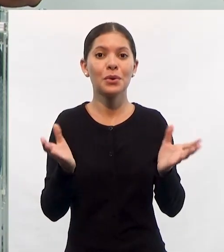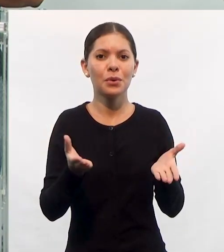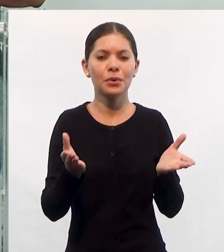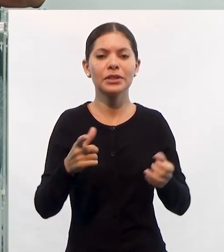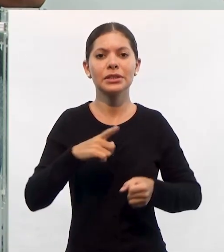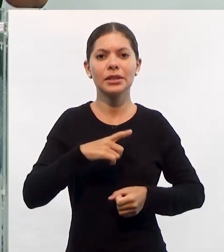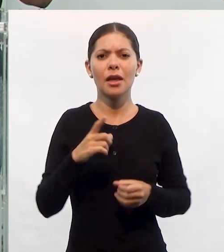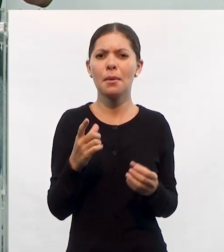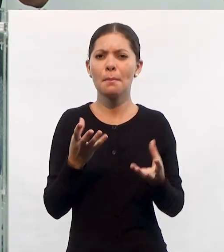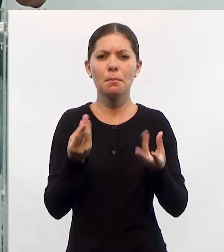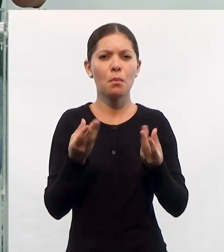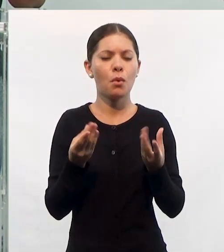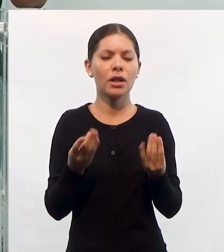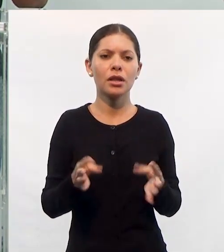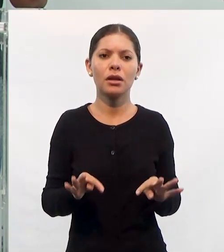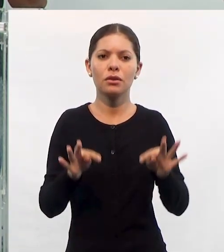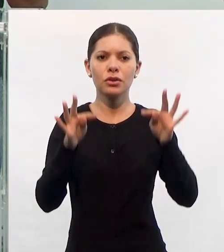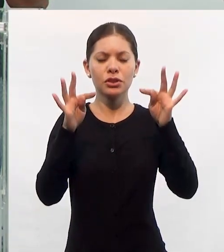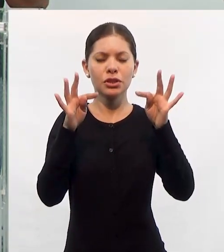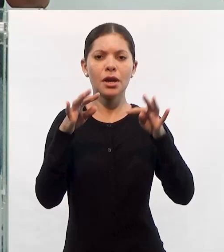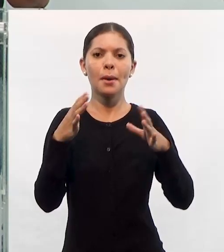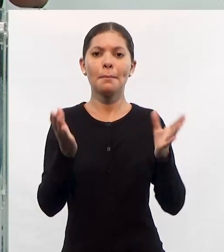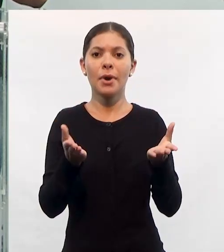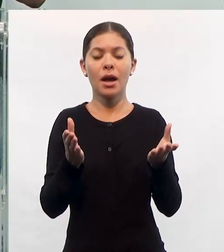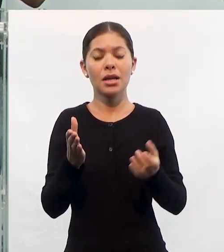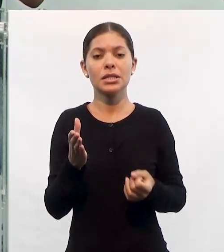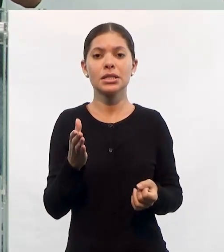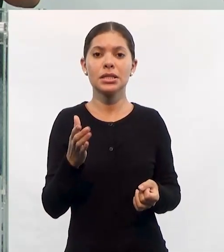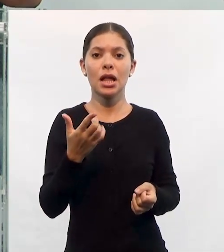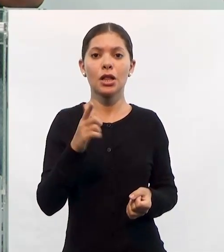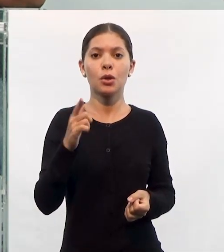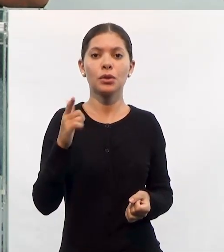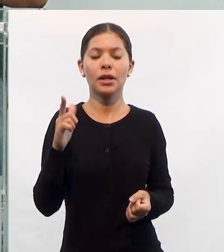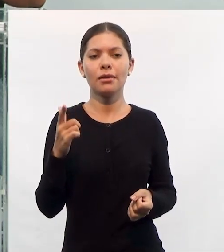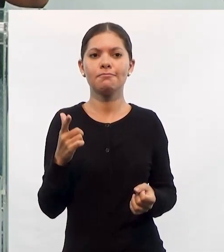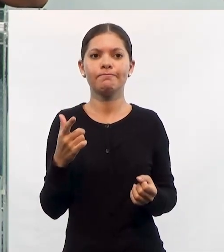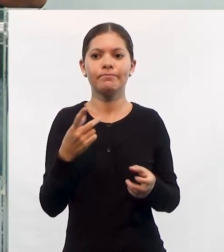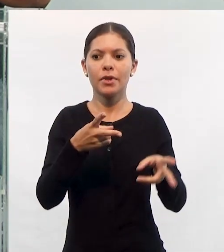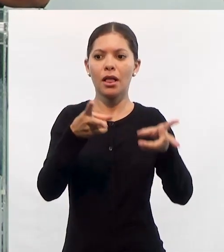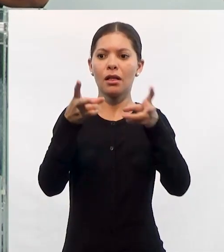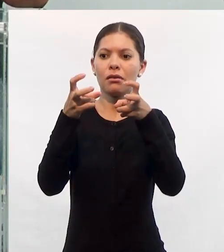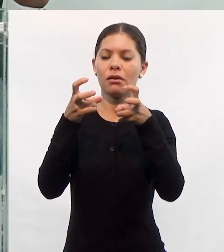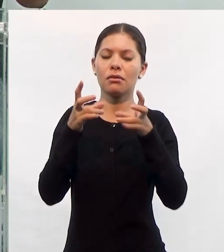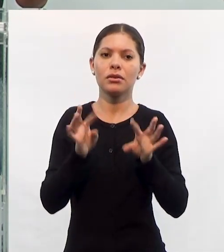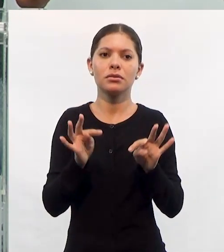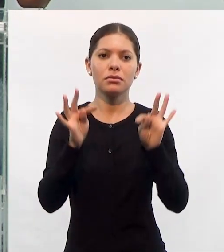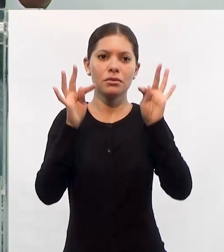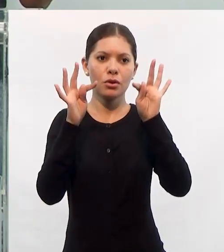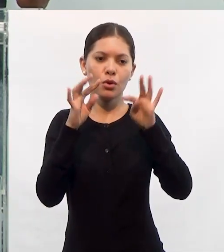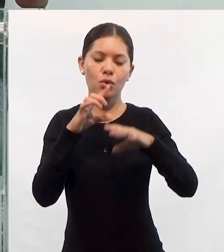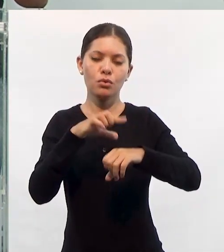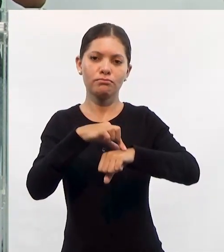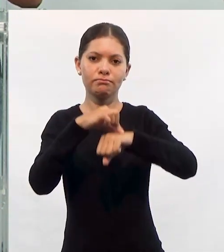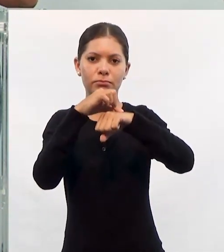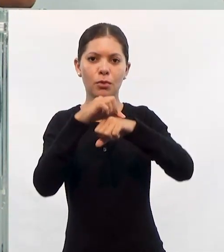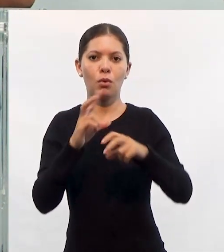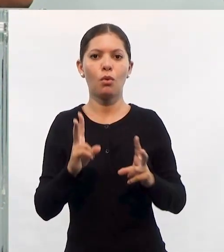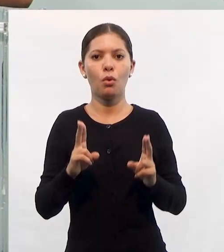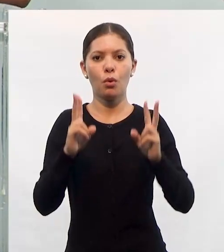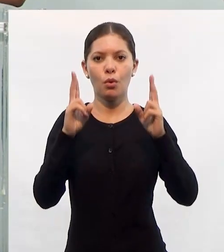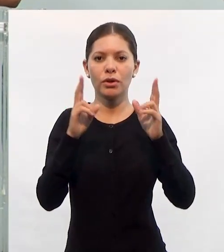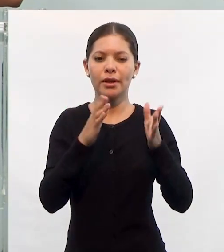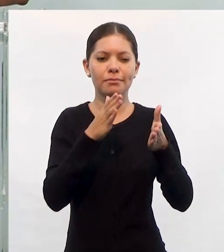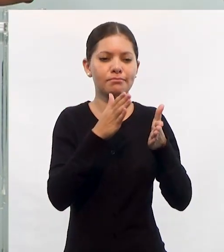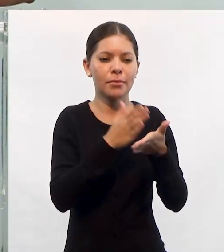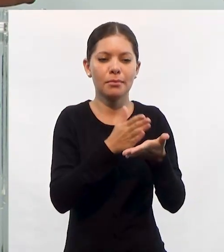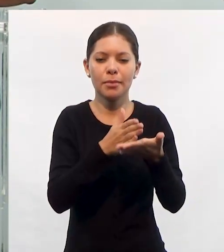muitas tecnologias, ainda não existe uma tecnologia que é capaz de reconhecer os cortes de carne e tal num boi para separar